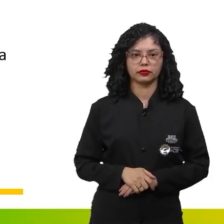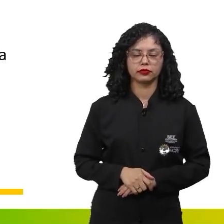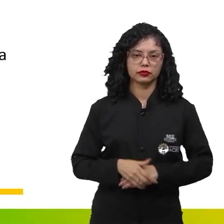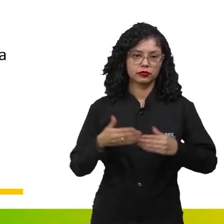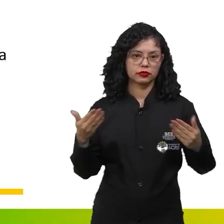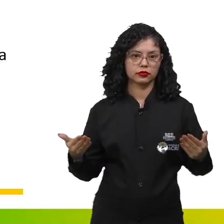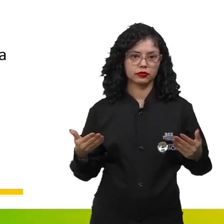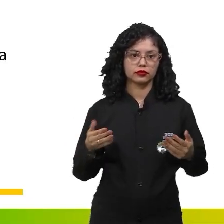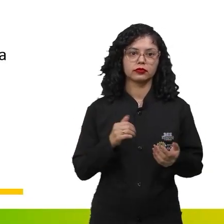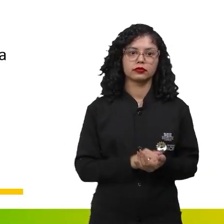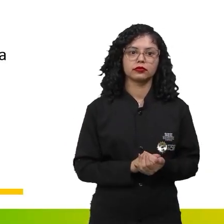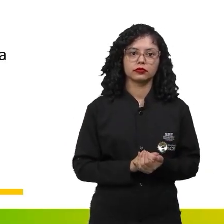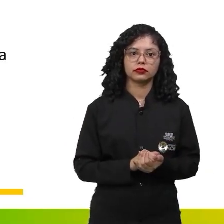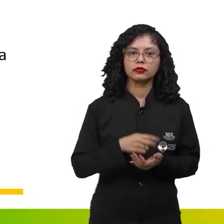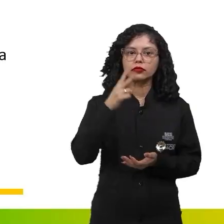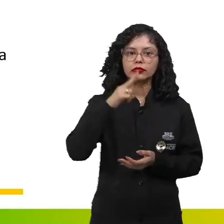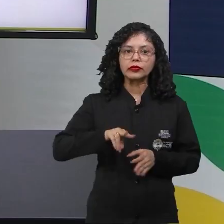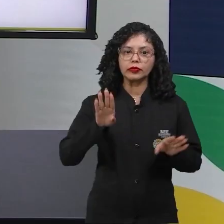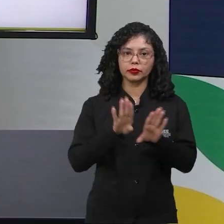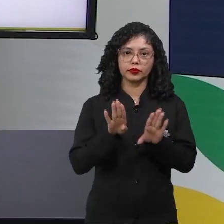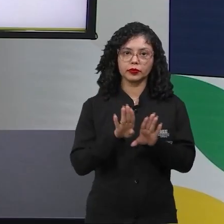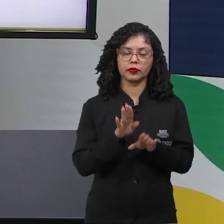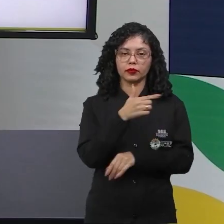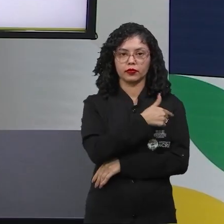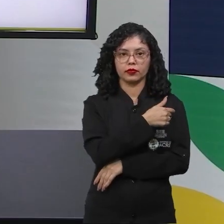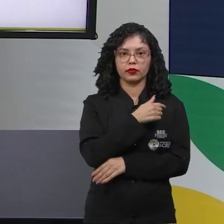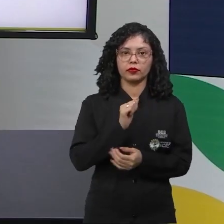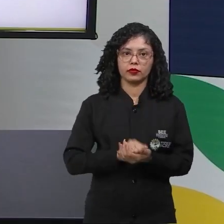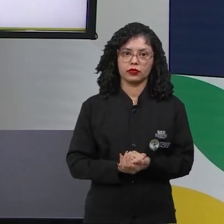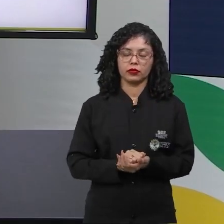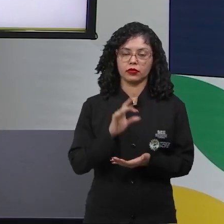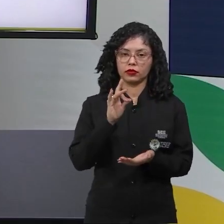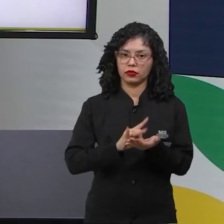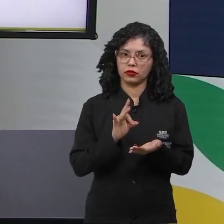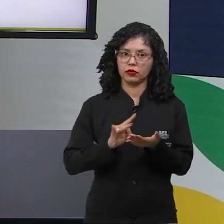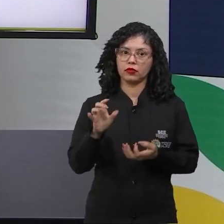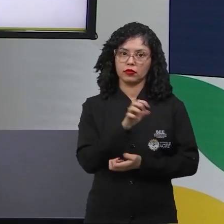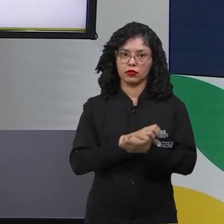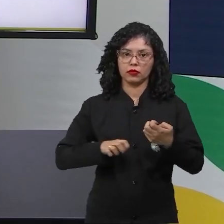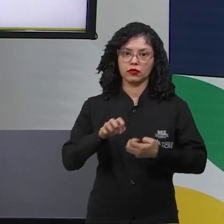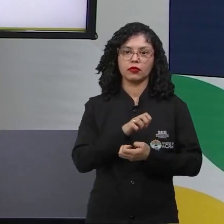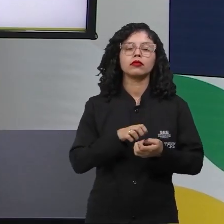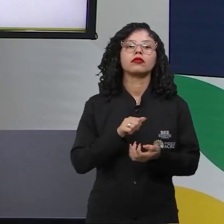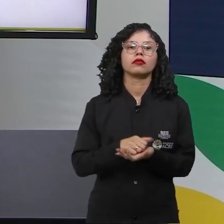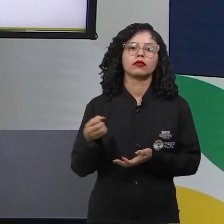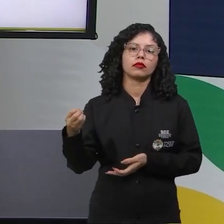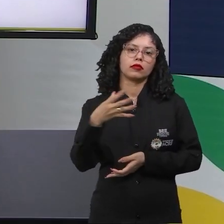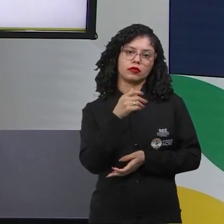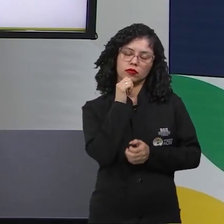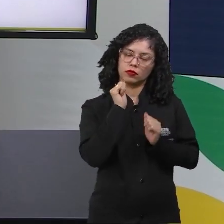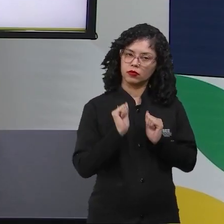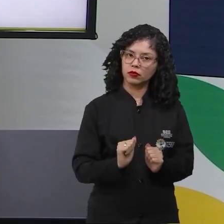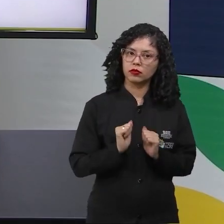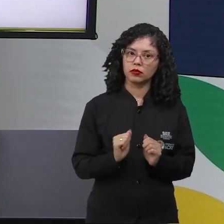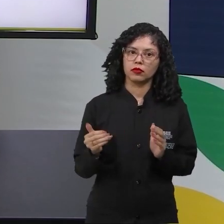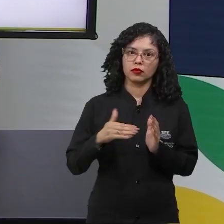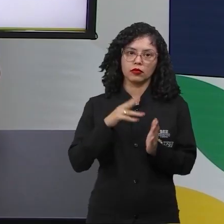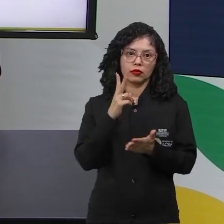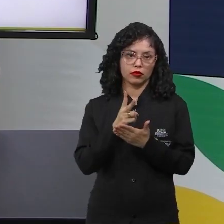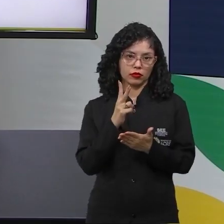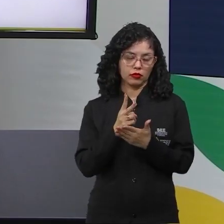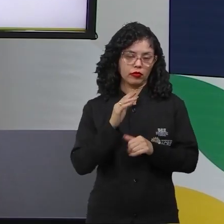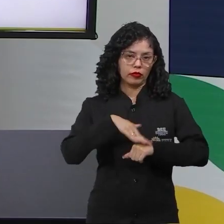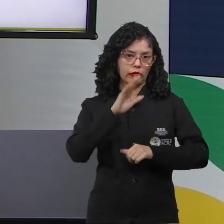Então, como estão vendo aqui, pessoal, a vacina ela é uma verdadeira revolução. Pode ser até mesmo